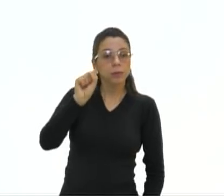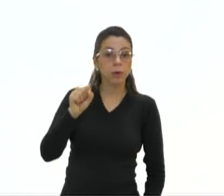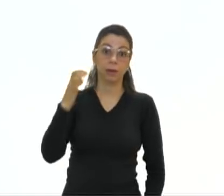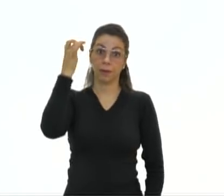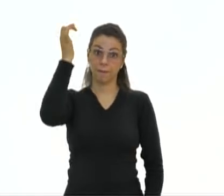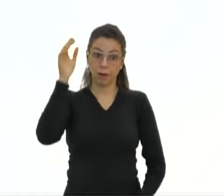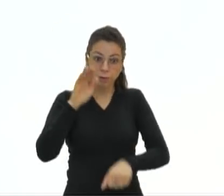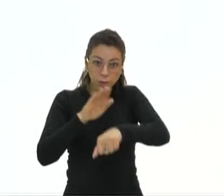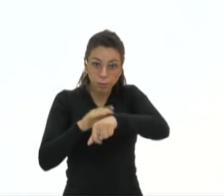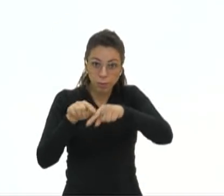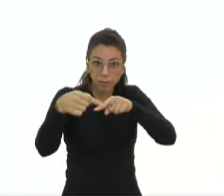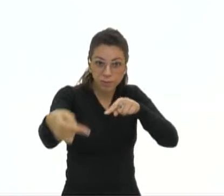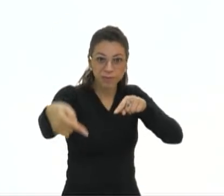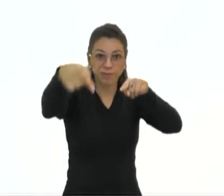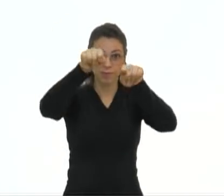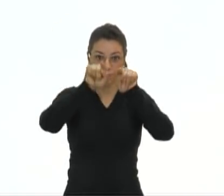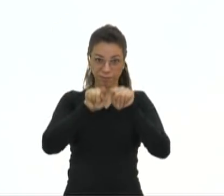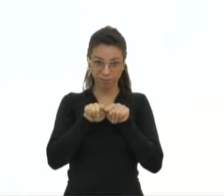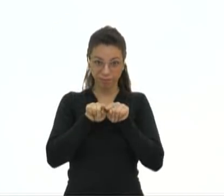dar um tempinho e já volto.